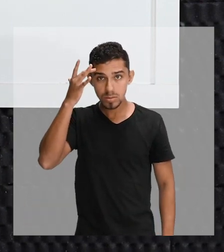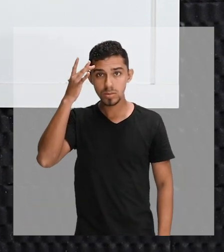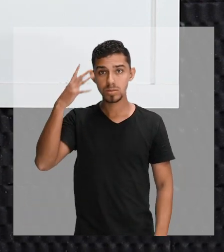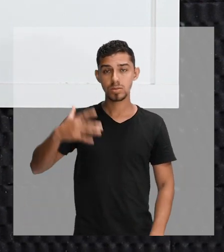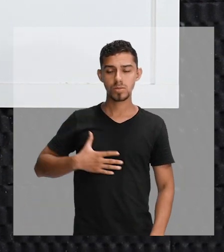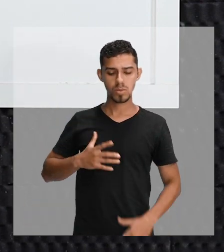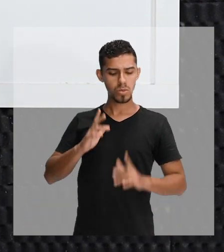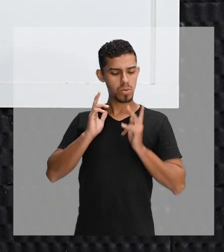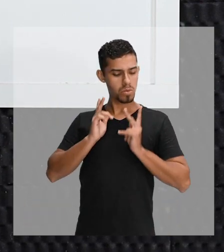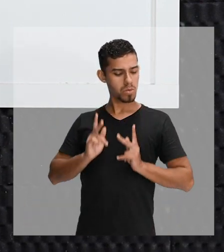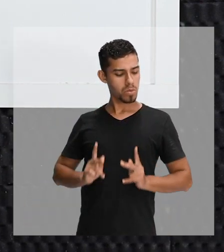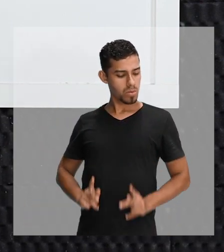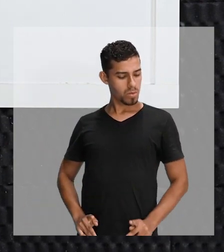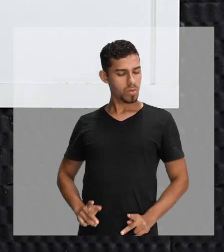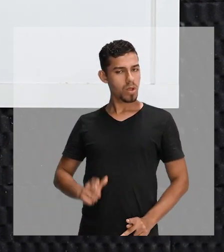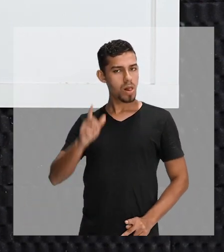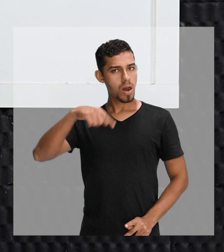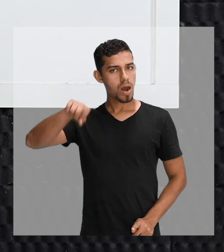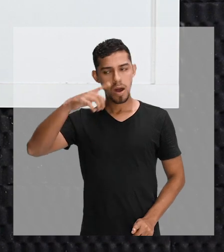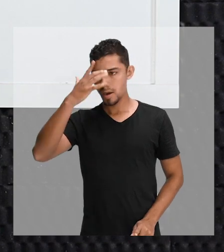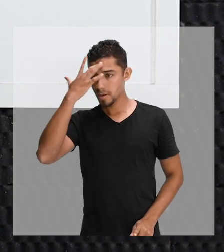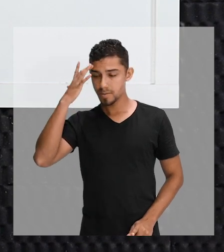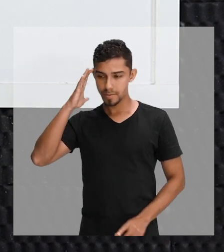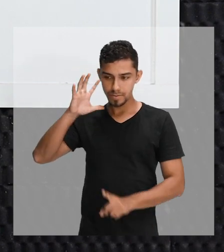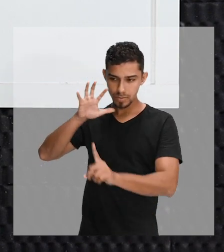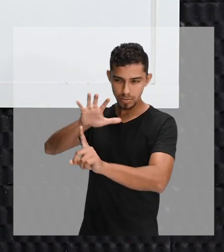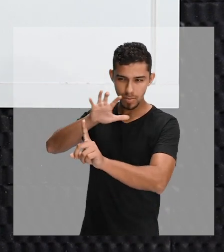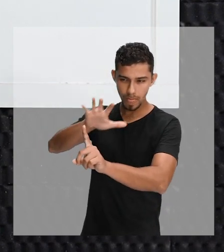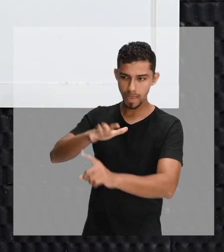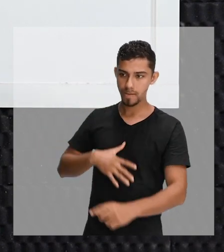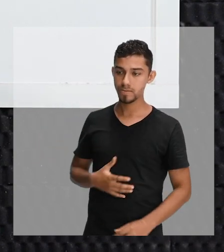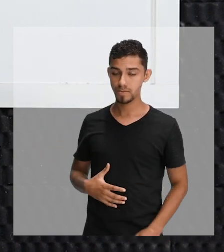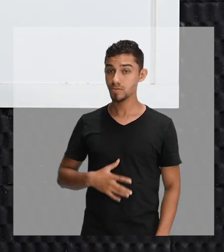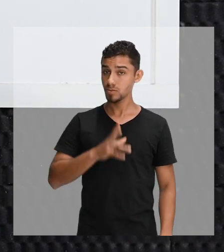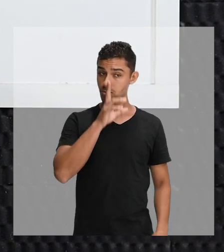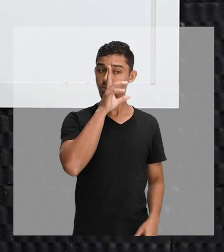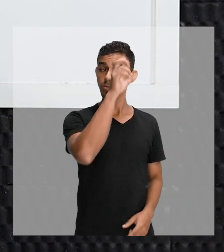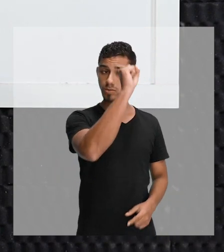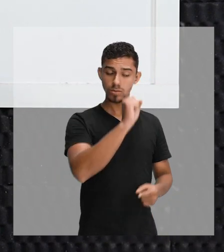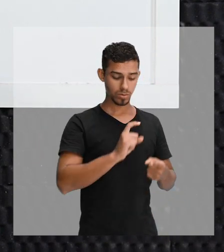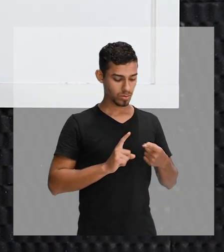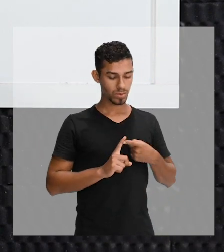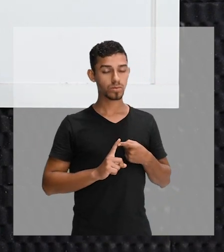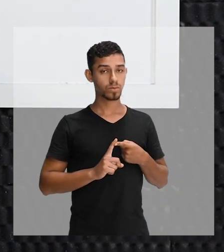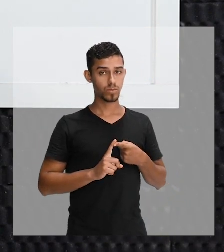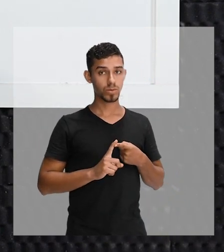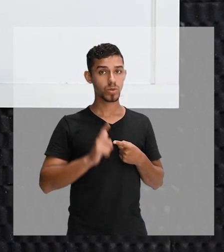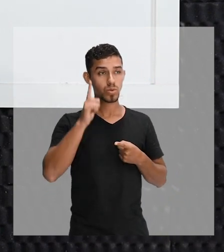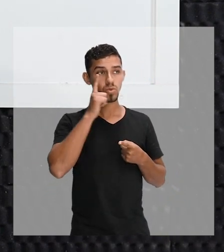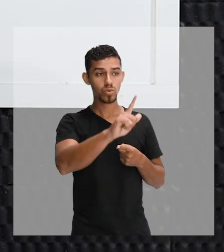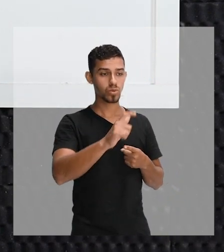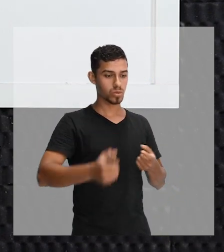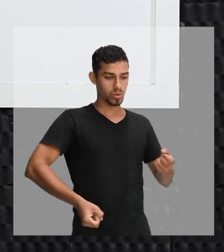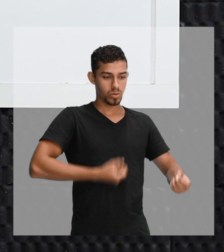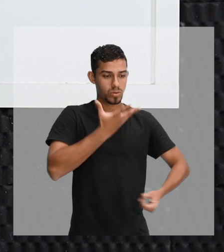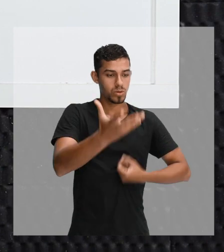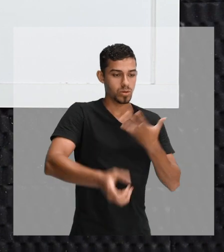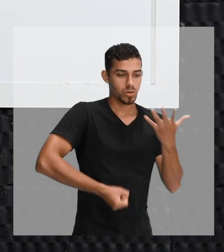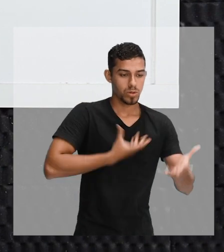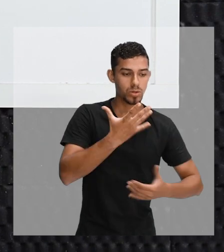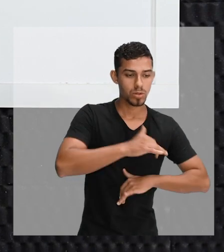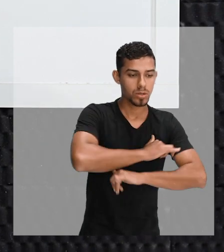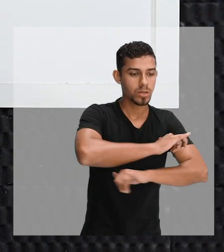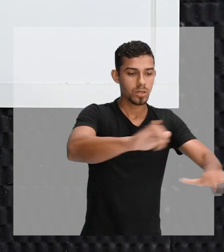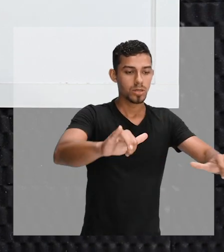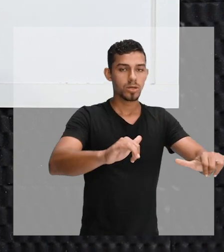gerar comportamento nas pessoas. Olha só, você tem força, que é quando você consegue colocar para fora aquilo que você